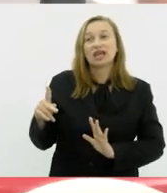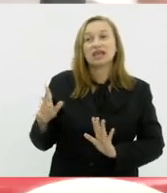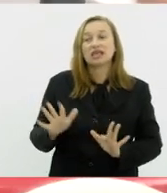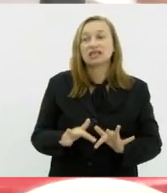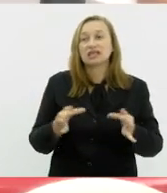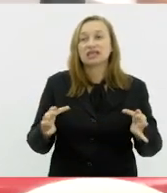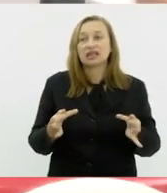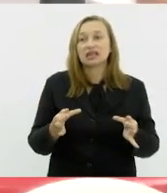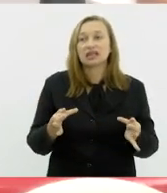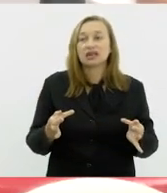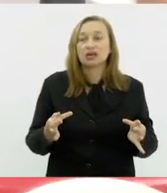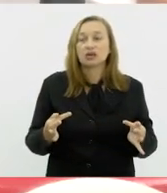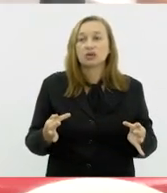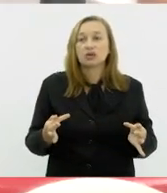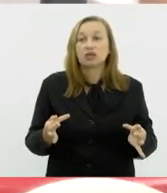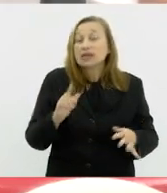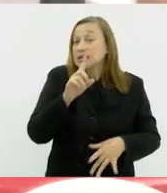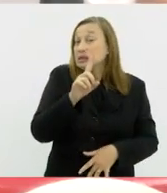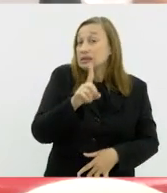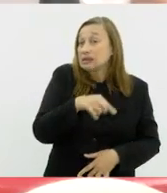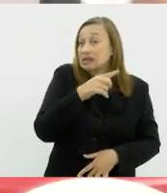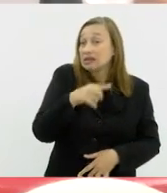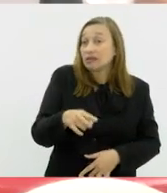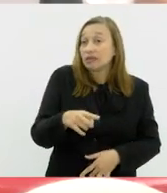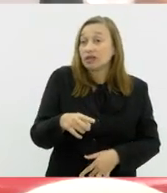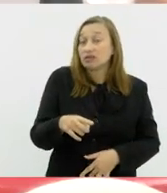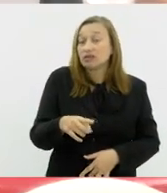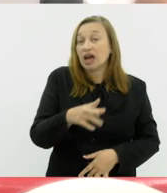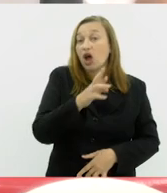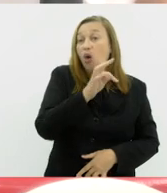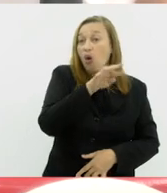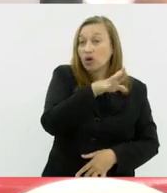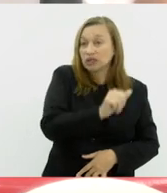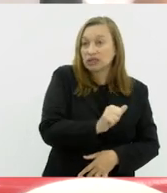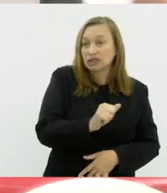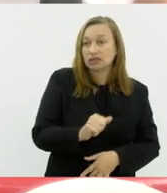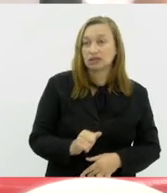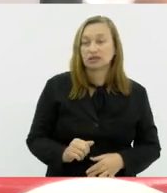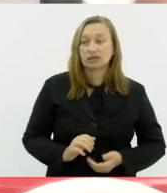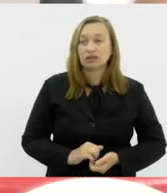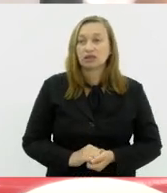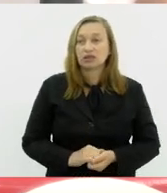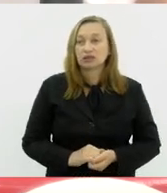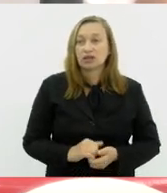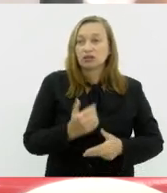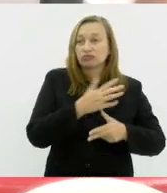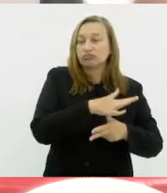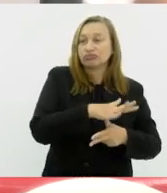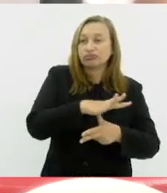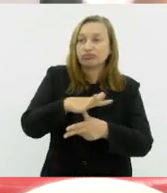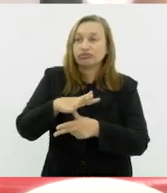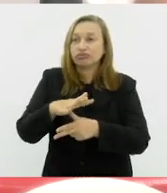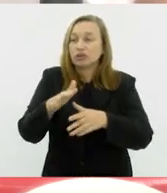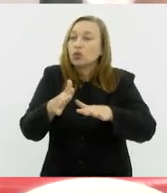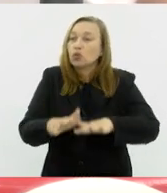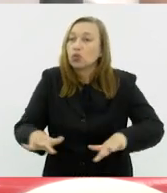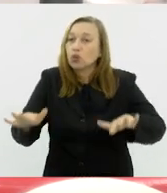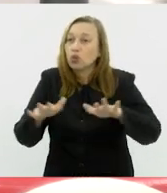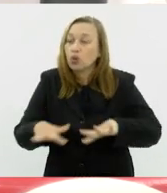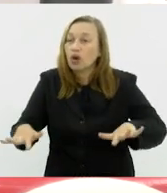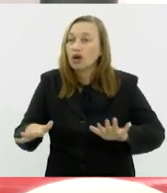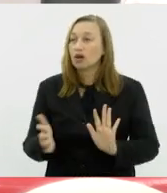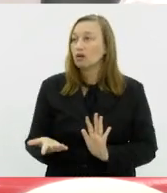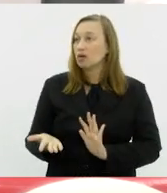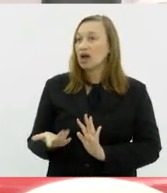a eliminação, sim, daquela rota. Então, assim, não é ou é essa rota do mar. Né? Então, doutor, pelo que eu entendi, ele não propôs, falou assim, olha,